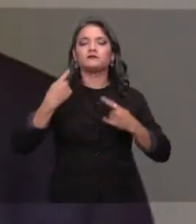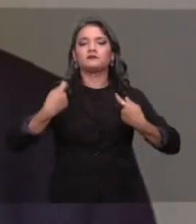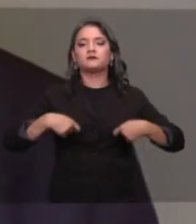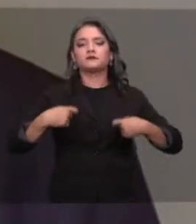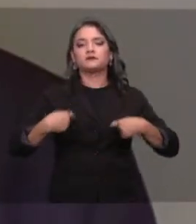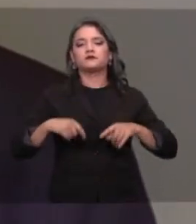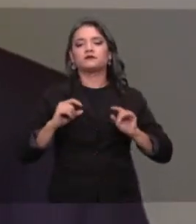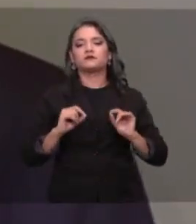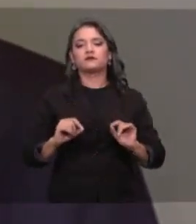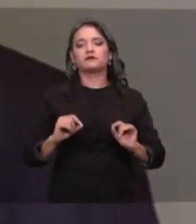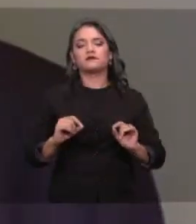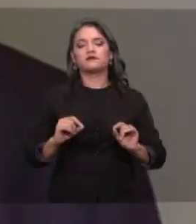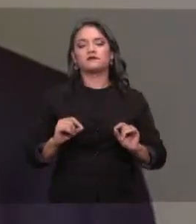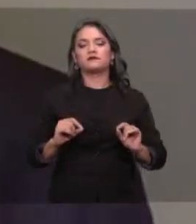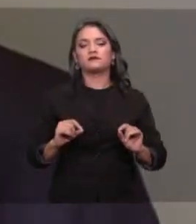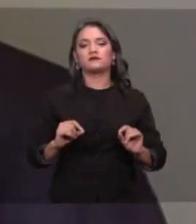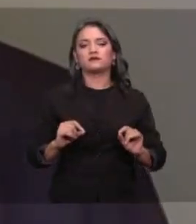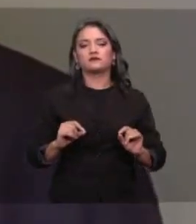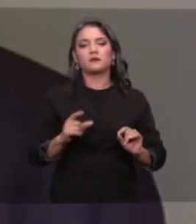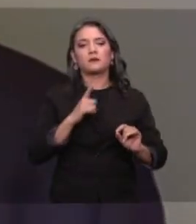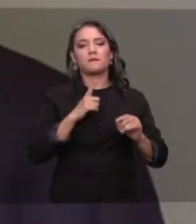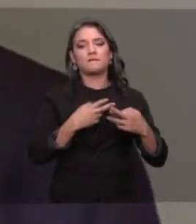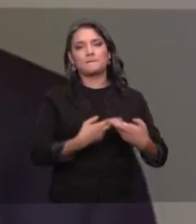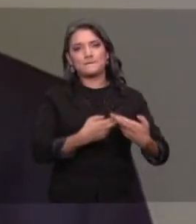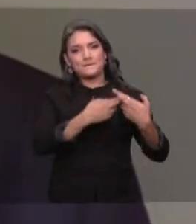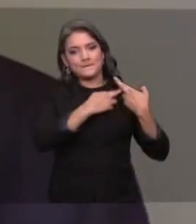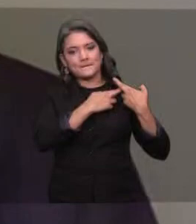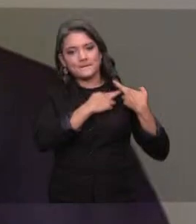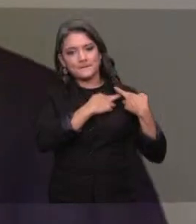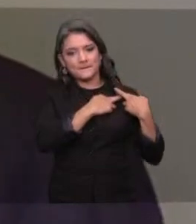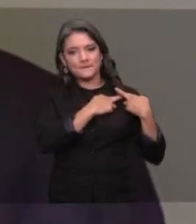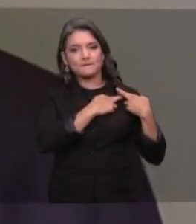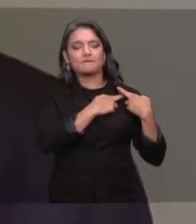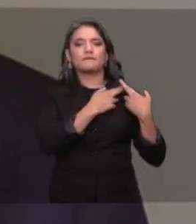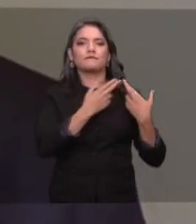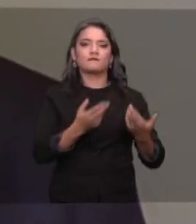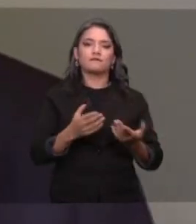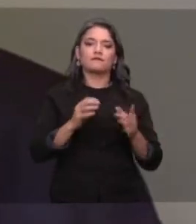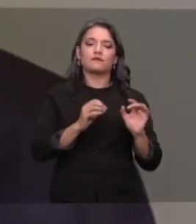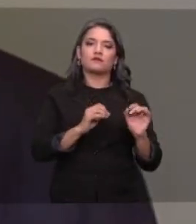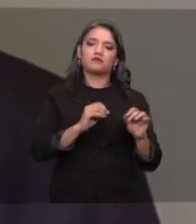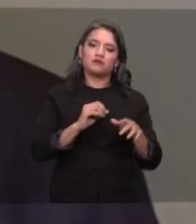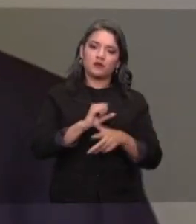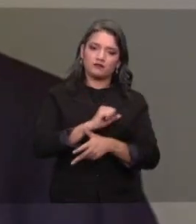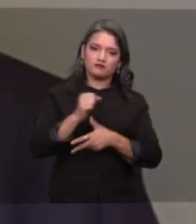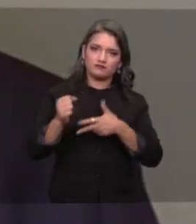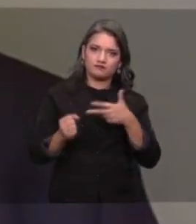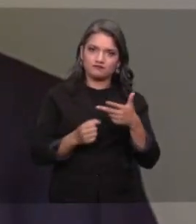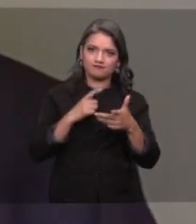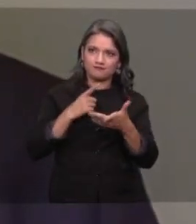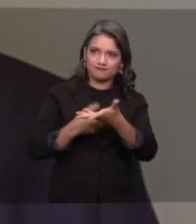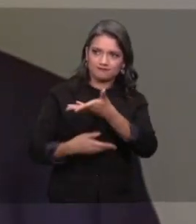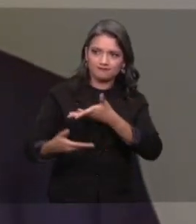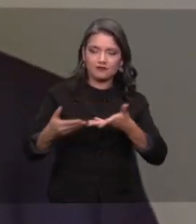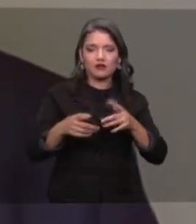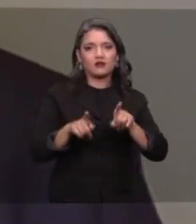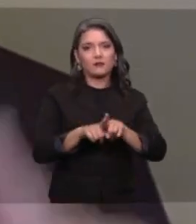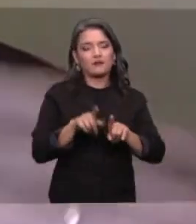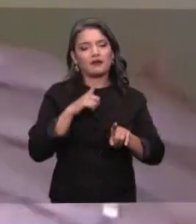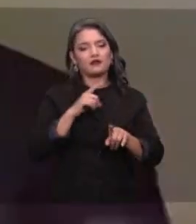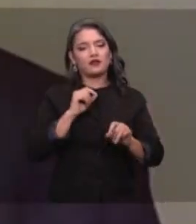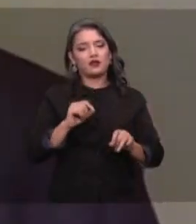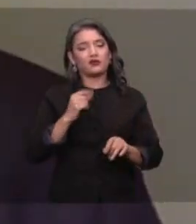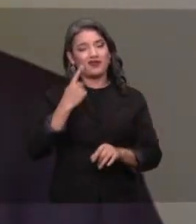necessária a atribuição de deveres e responsabilidades entre os poderes, procurando-se também zelar